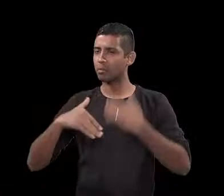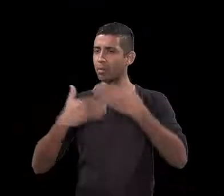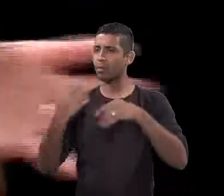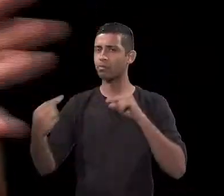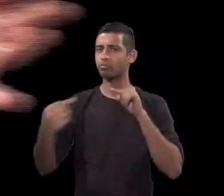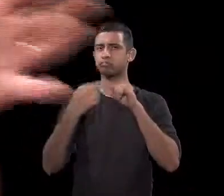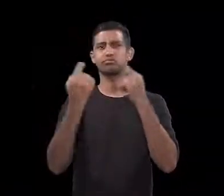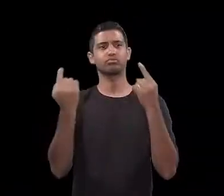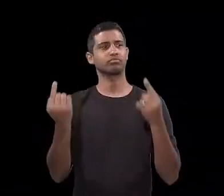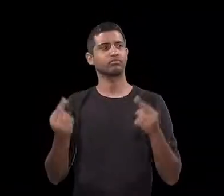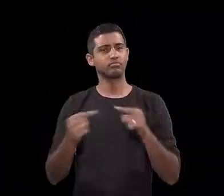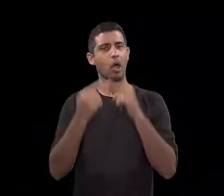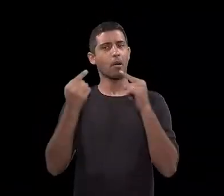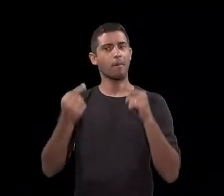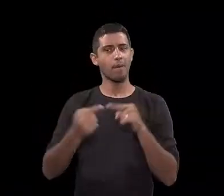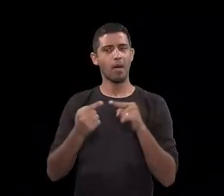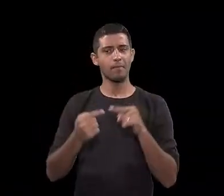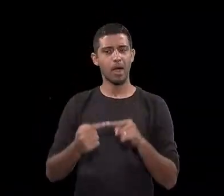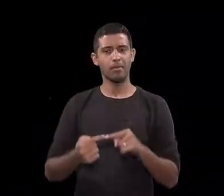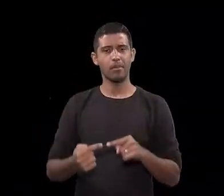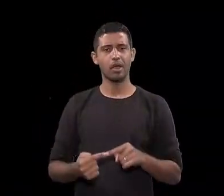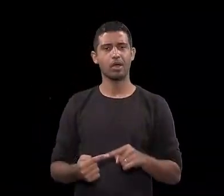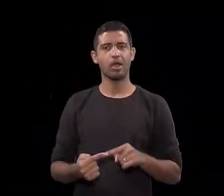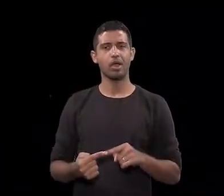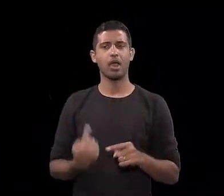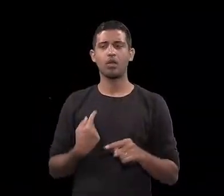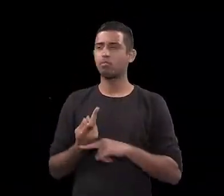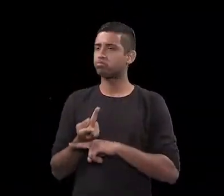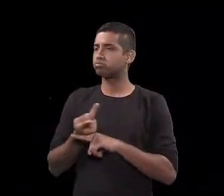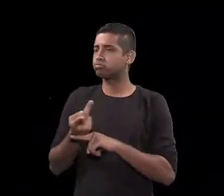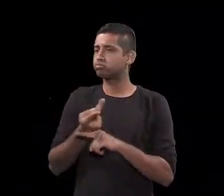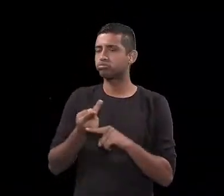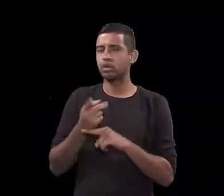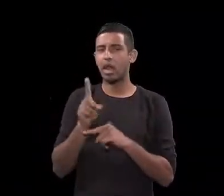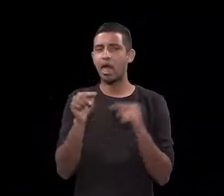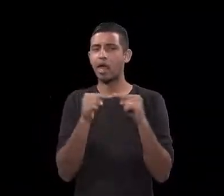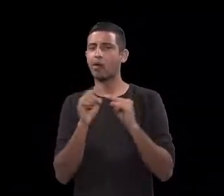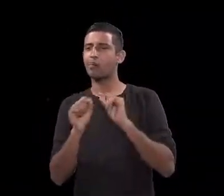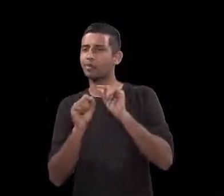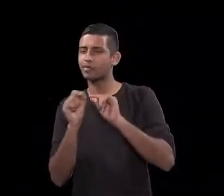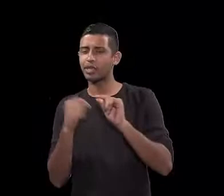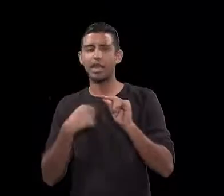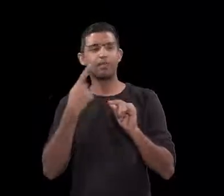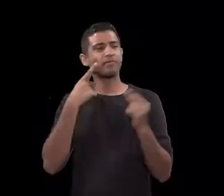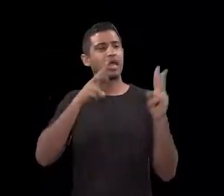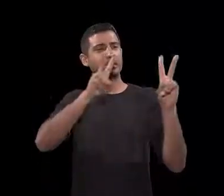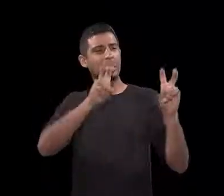se combinando. E aí comecei a procurar relações